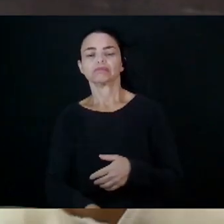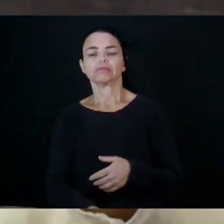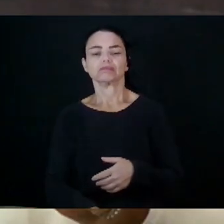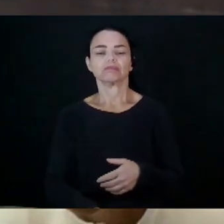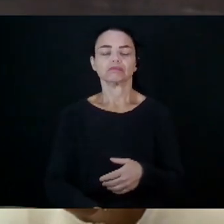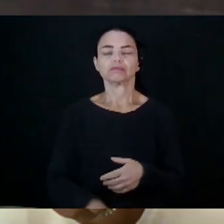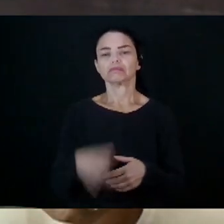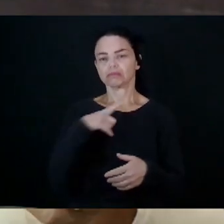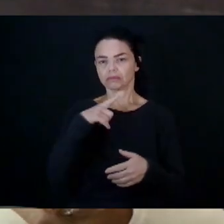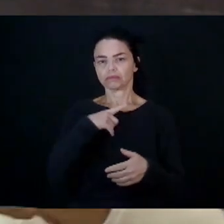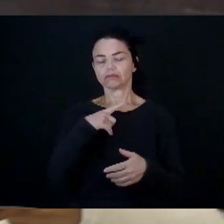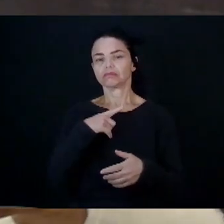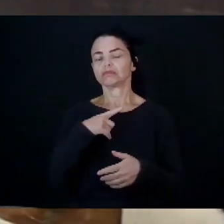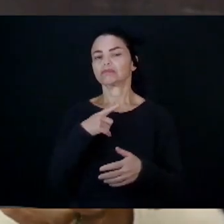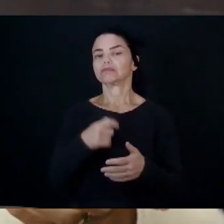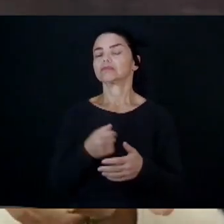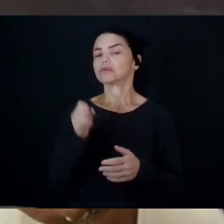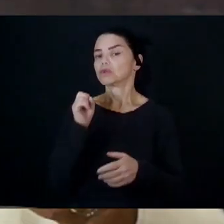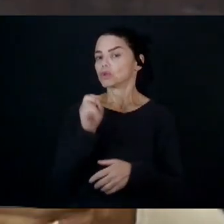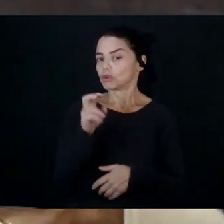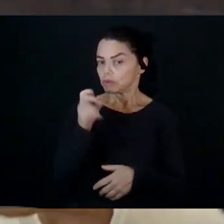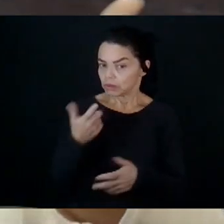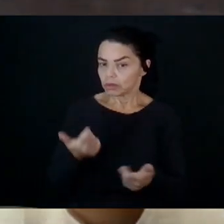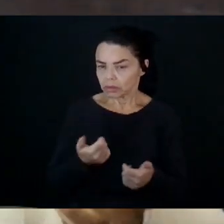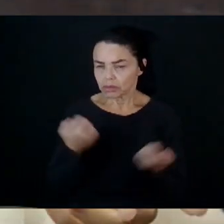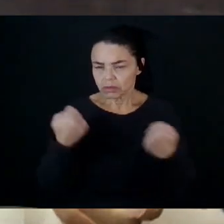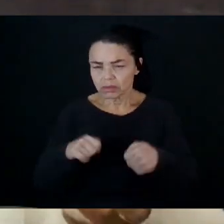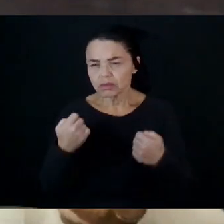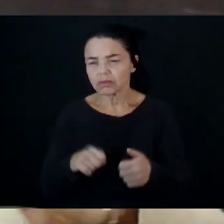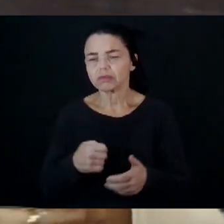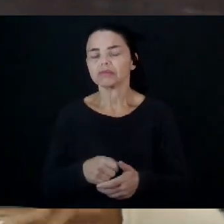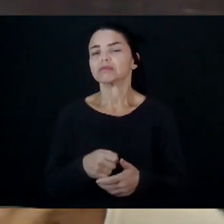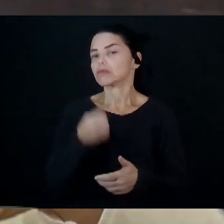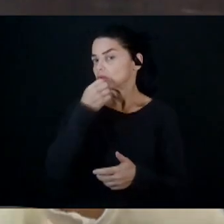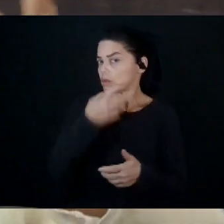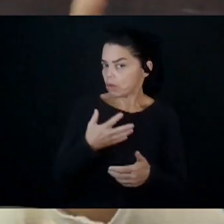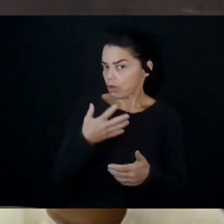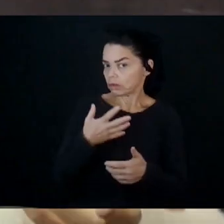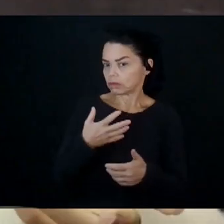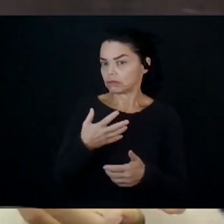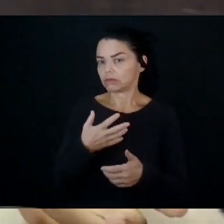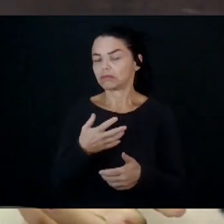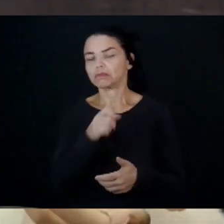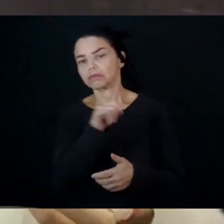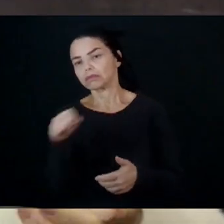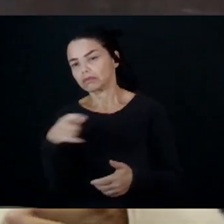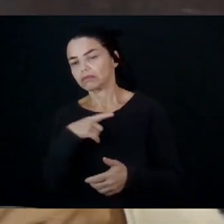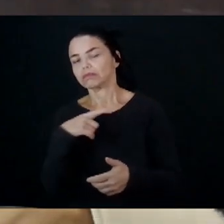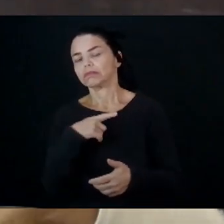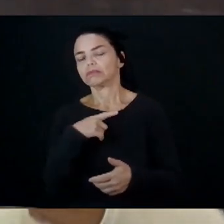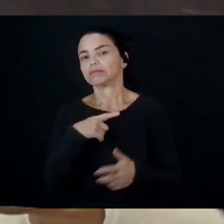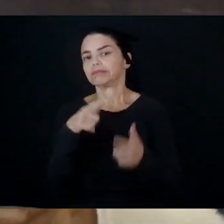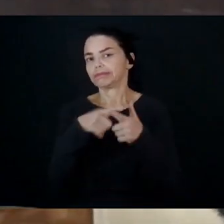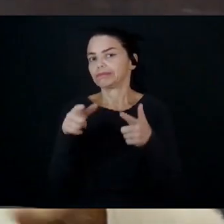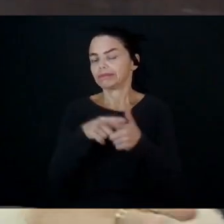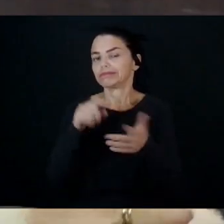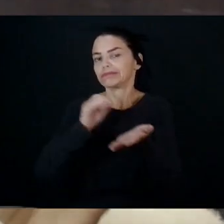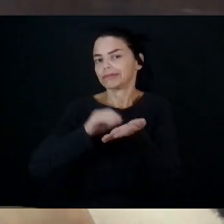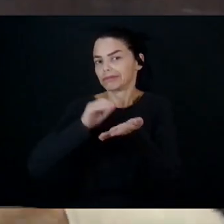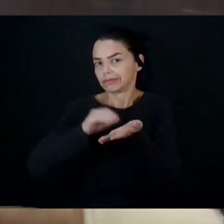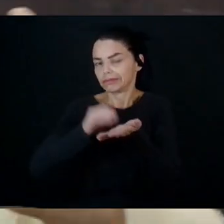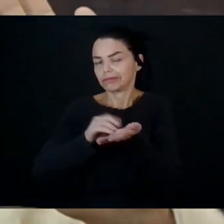muitas vitaminas que precisam, né? Que são benéficas e se você está com déficit dessa vitamina, já